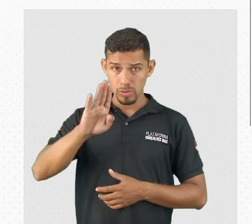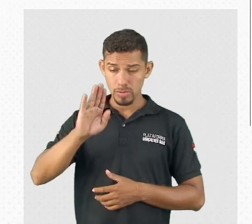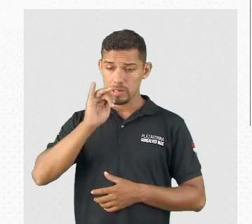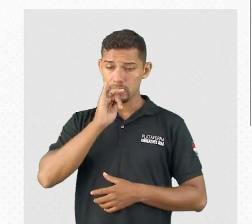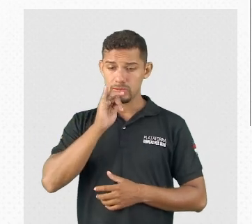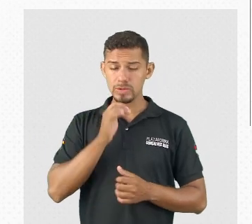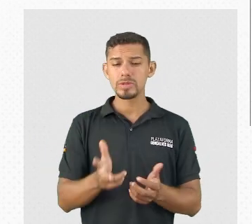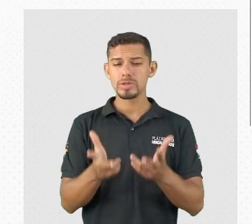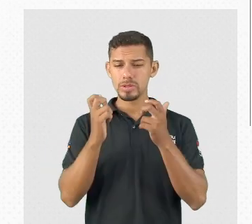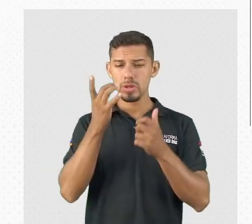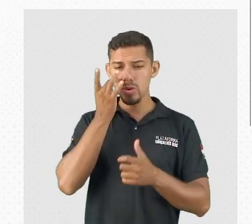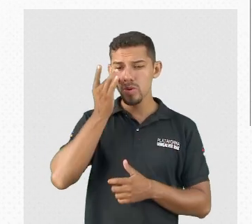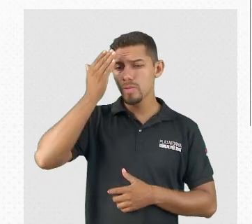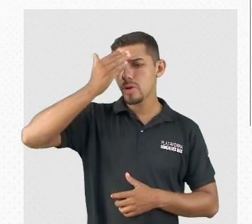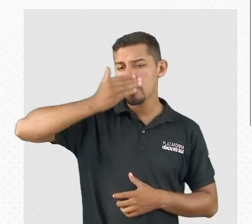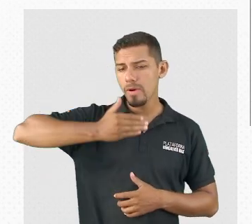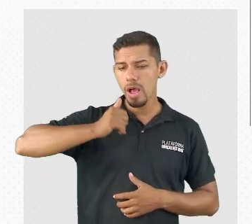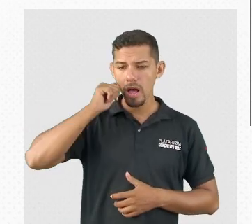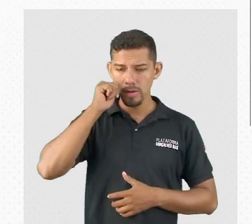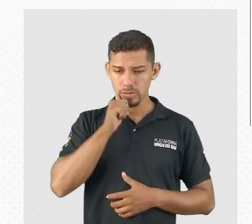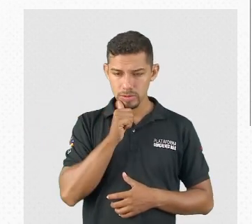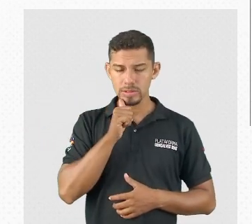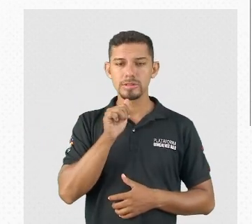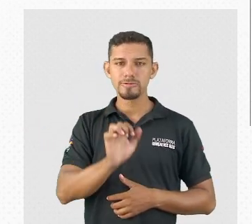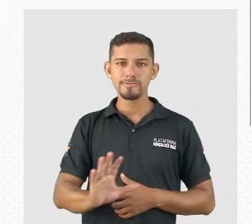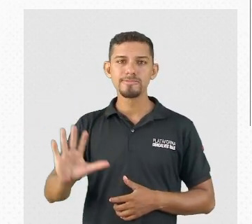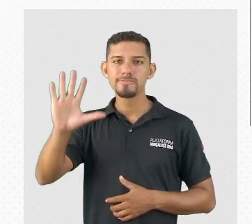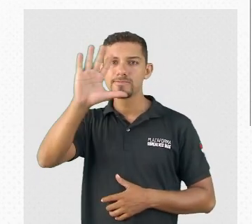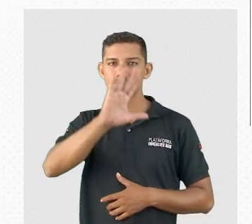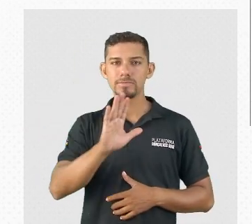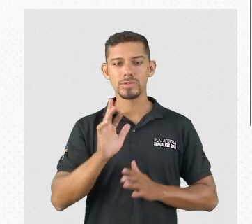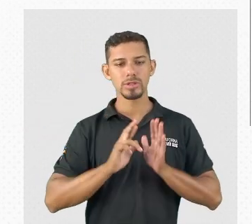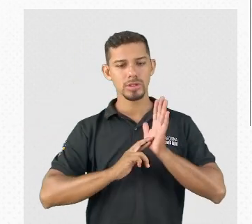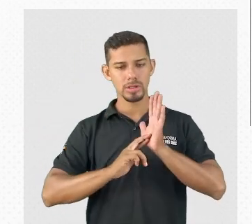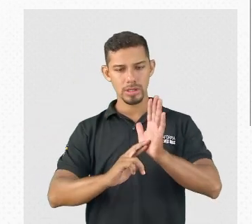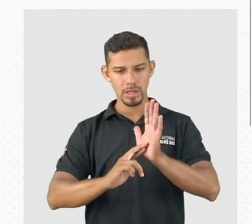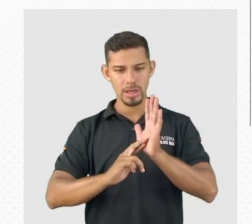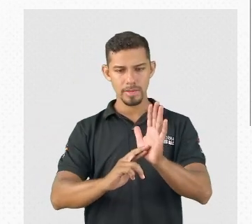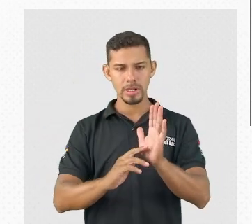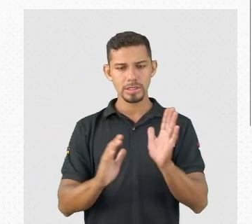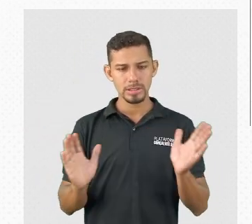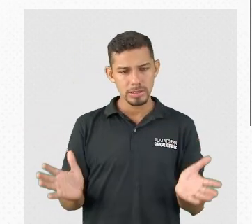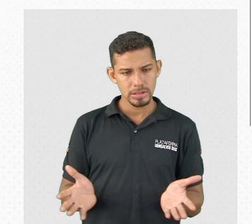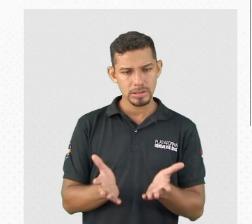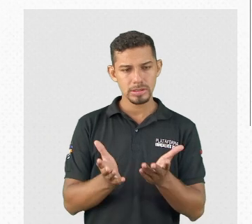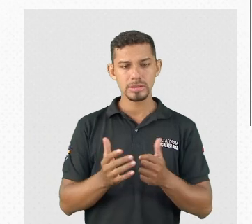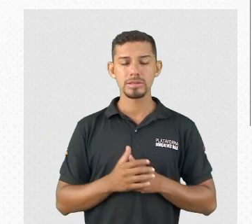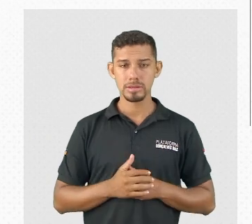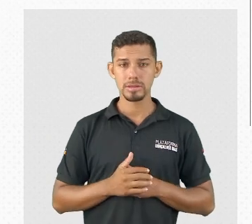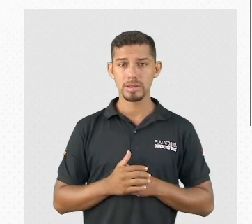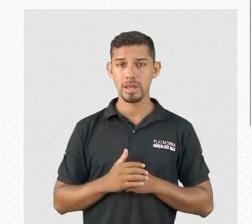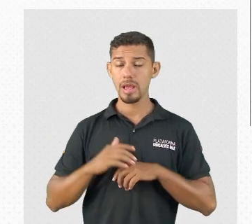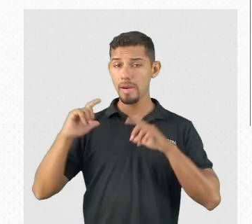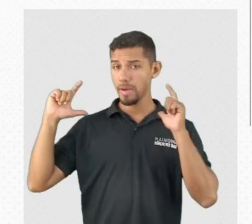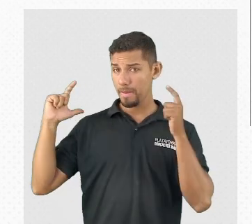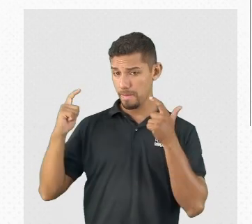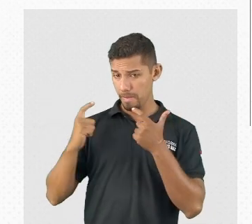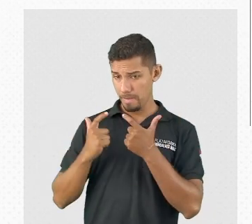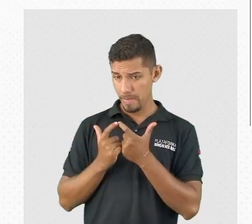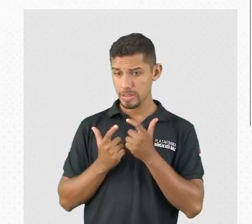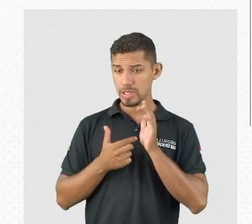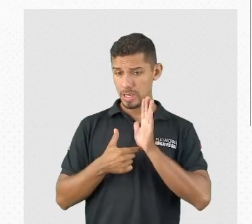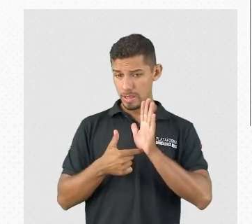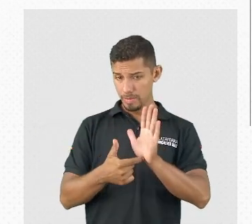de comprovado, que as mulheres estão, em geral, subrepresentadas, ou seja, têm uma baixa